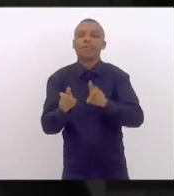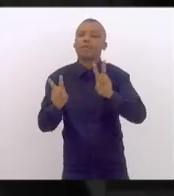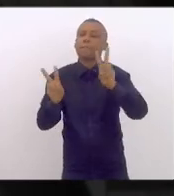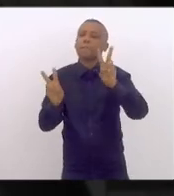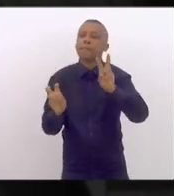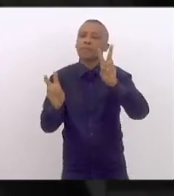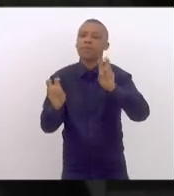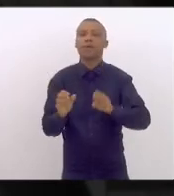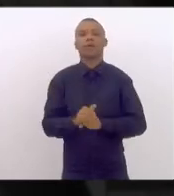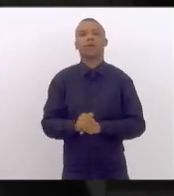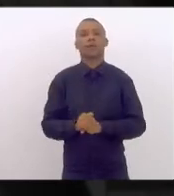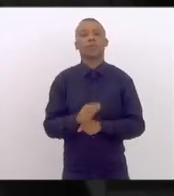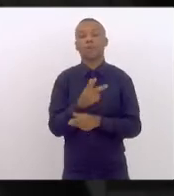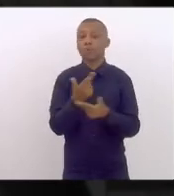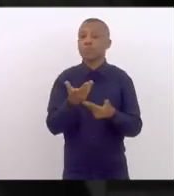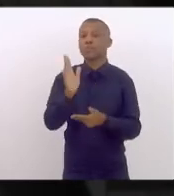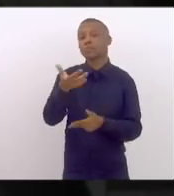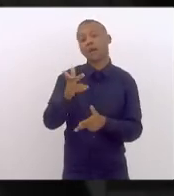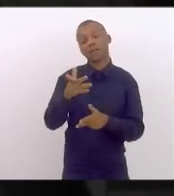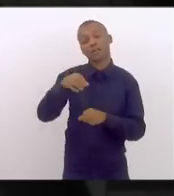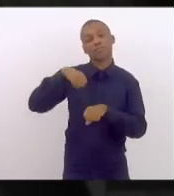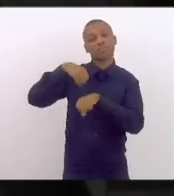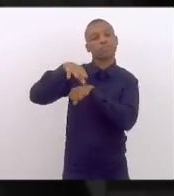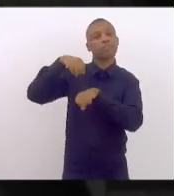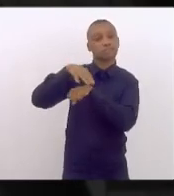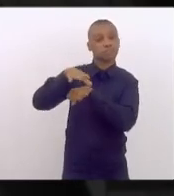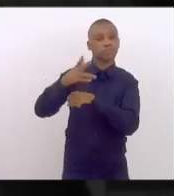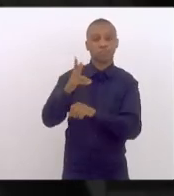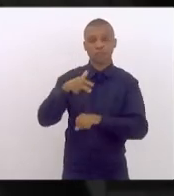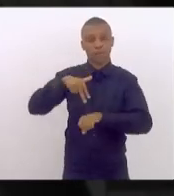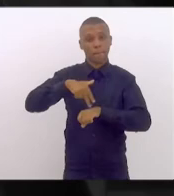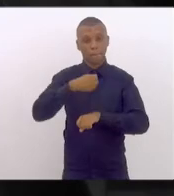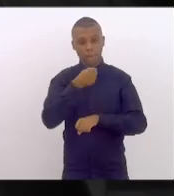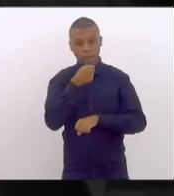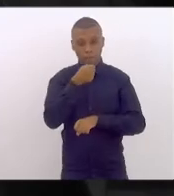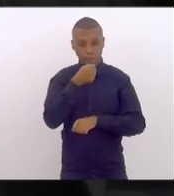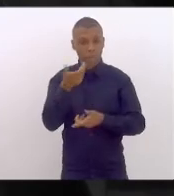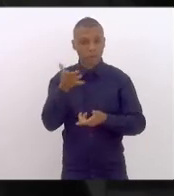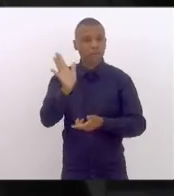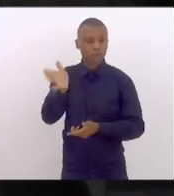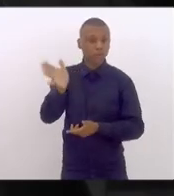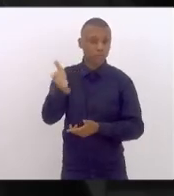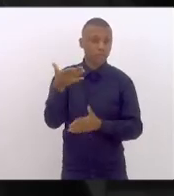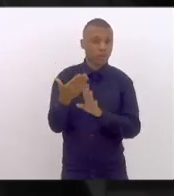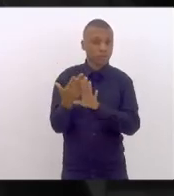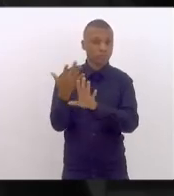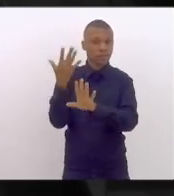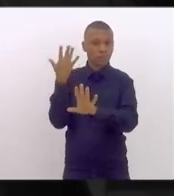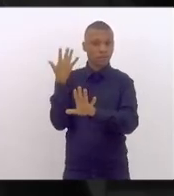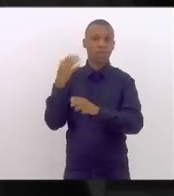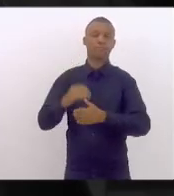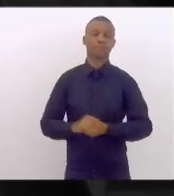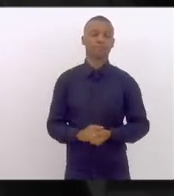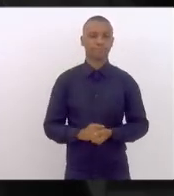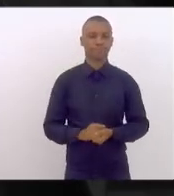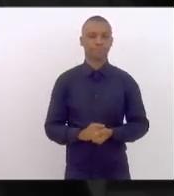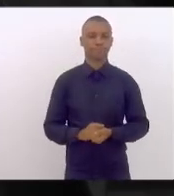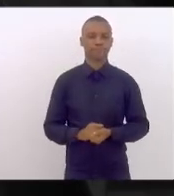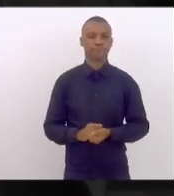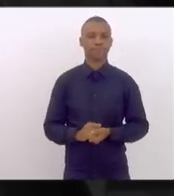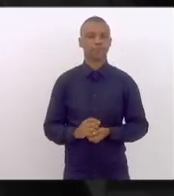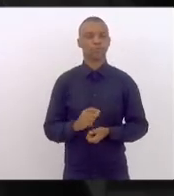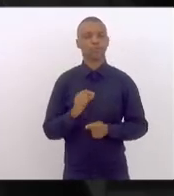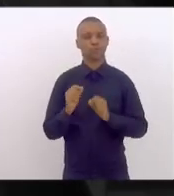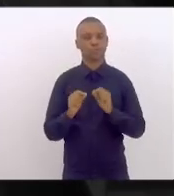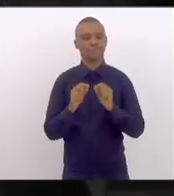algo que já talvez tenha compartilhado aqui deste desta Tribuna deste púlpito que é o que considero